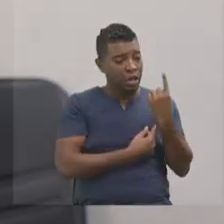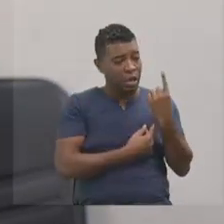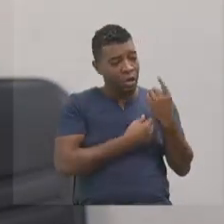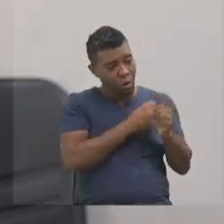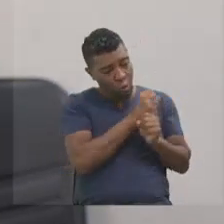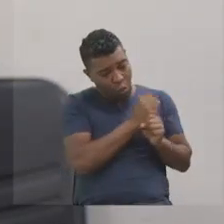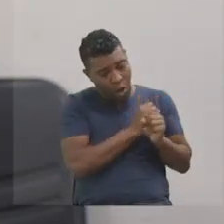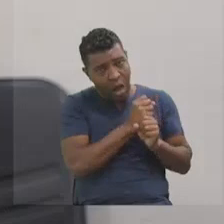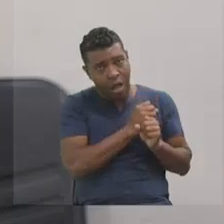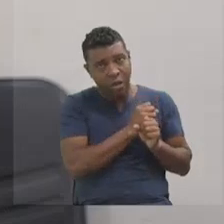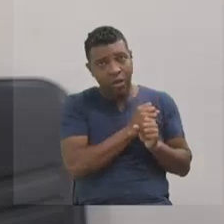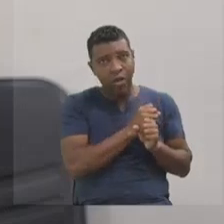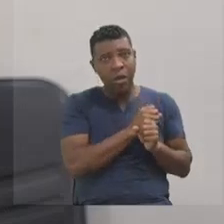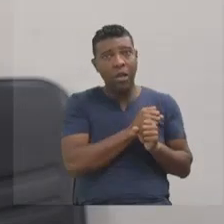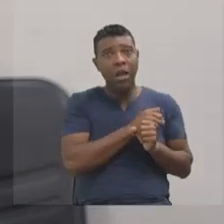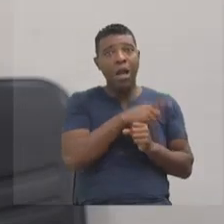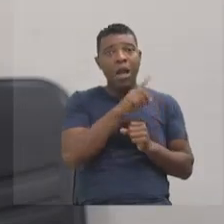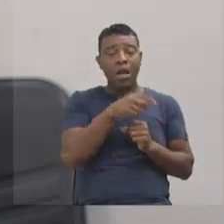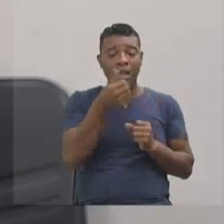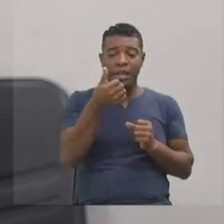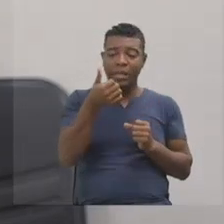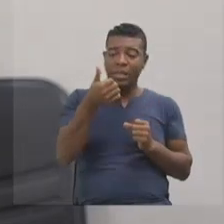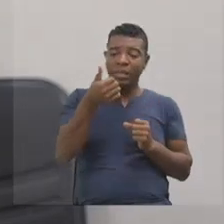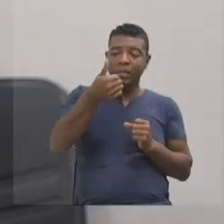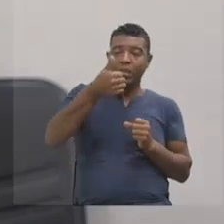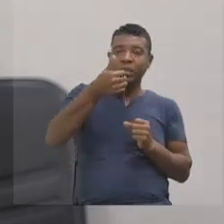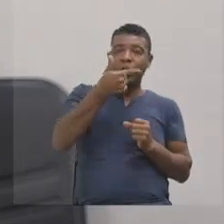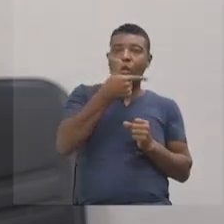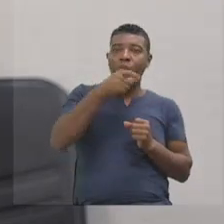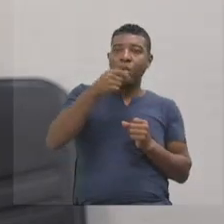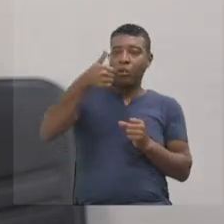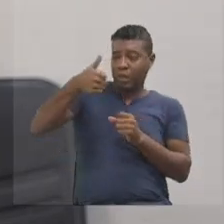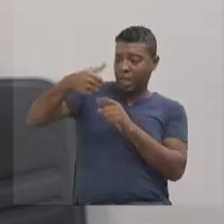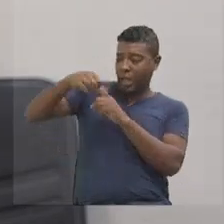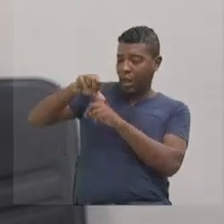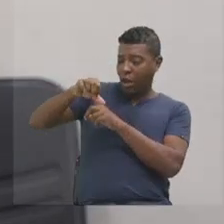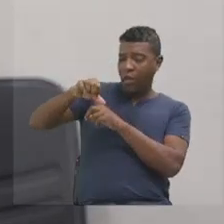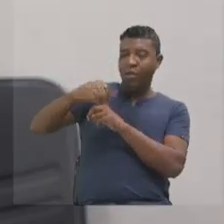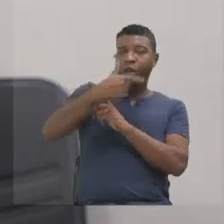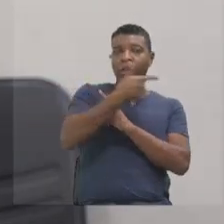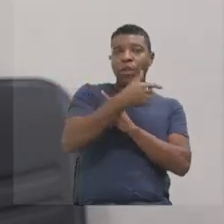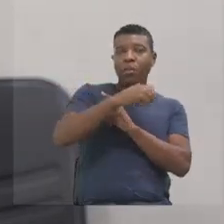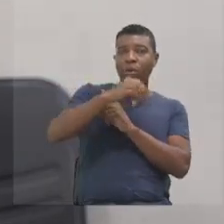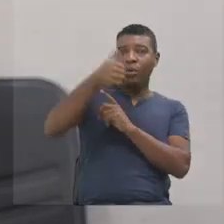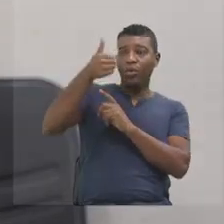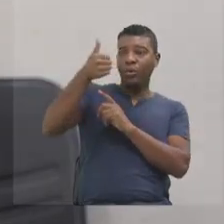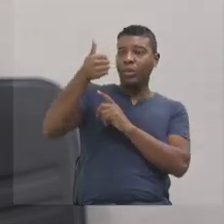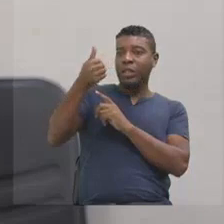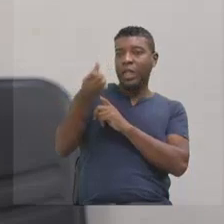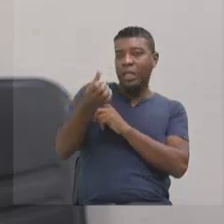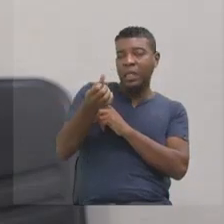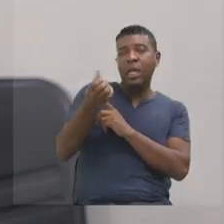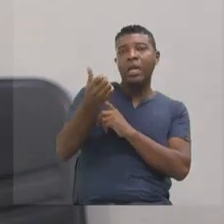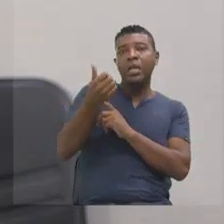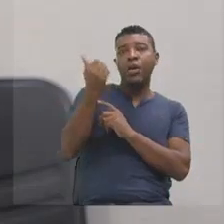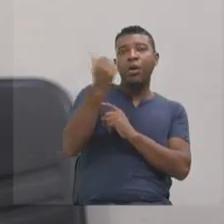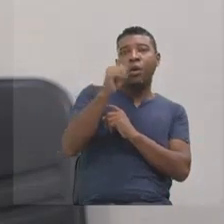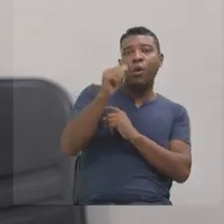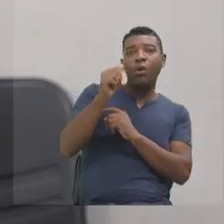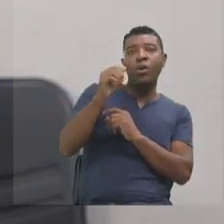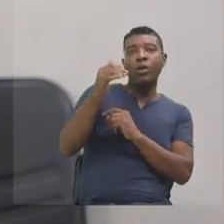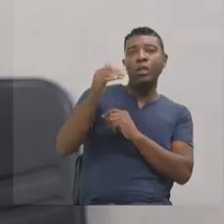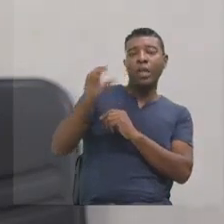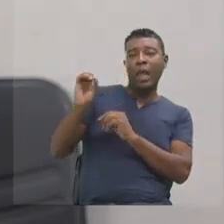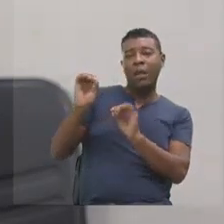passado foi 19 16 13 e 10 não foi ano passado deve ter influência da pandemia e foi este ano